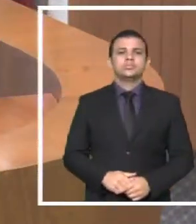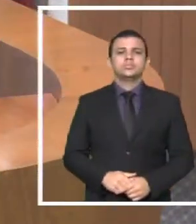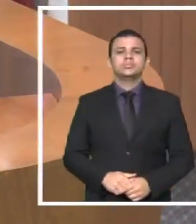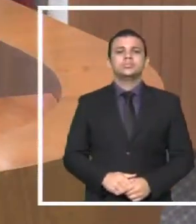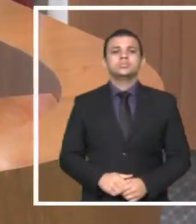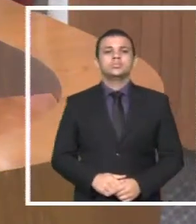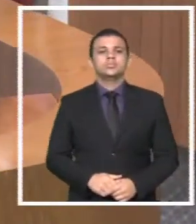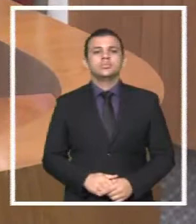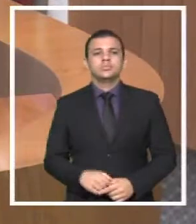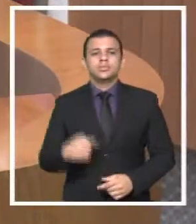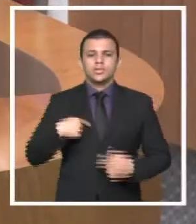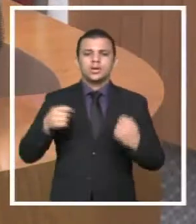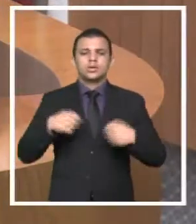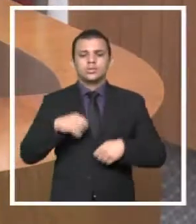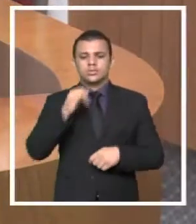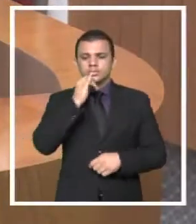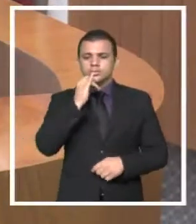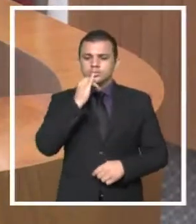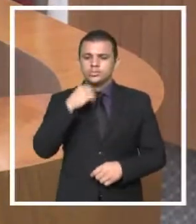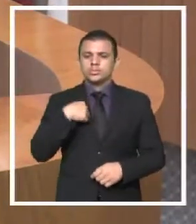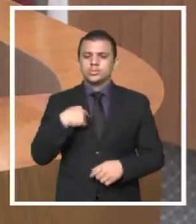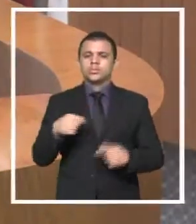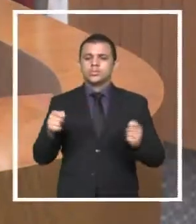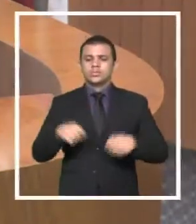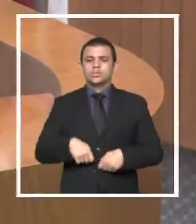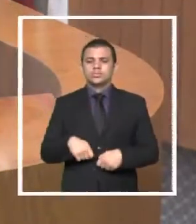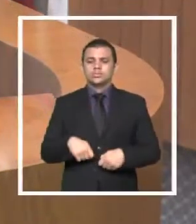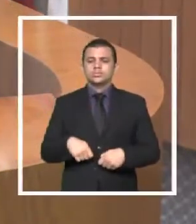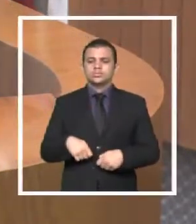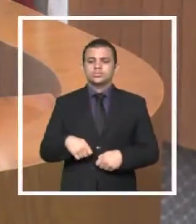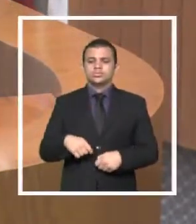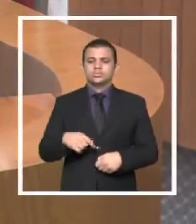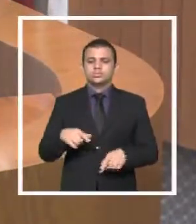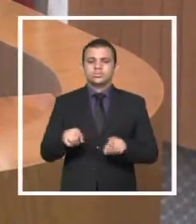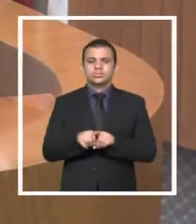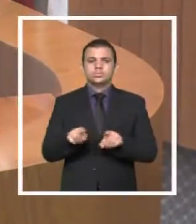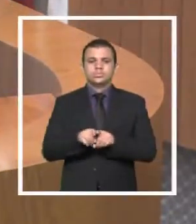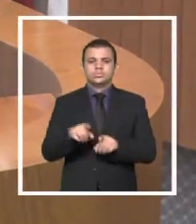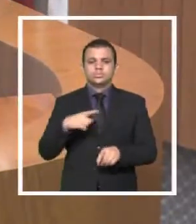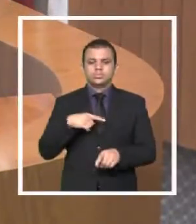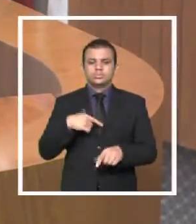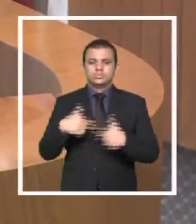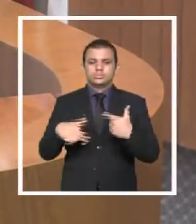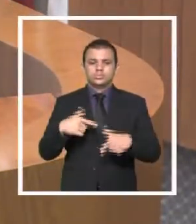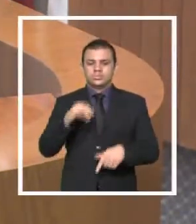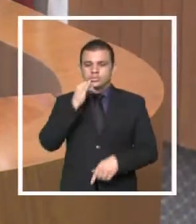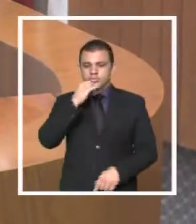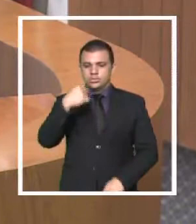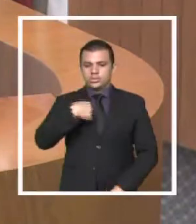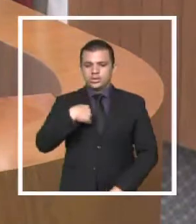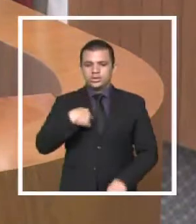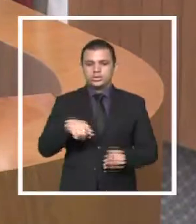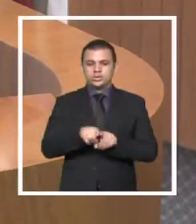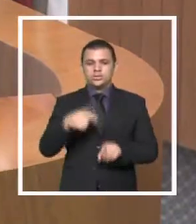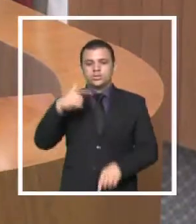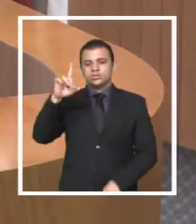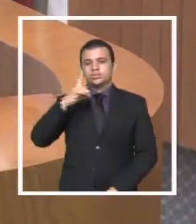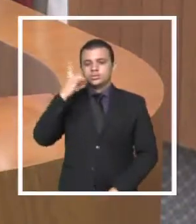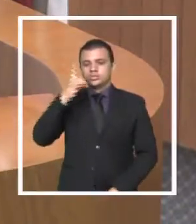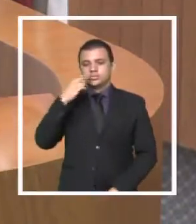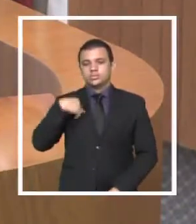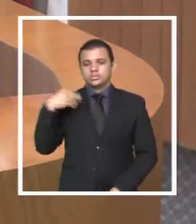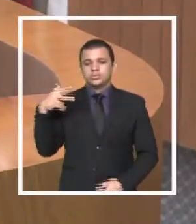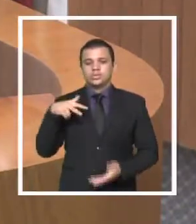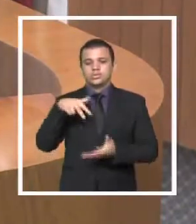Eu posso aqui, por exemplo, lembrar, Vossa Excelência, que fui eu, como também foram todos os deputados que aqui estiveram na